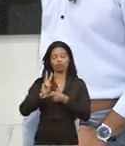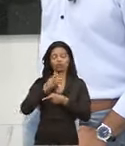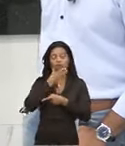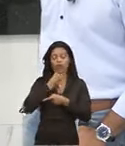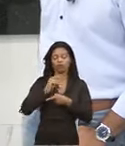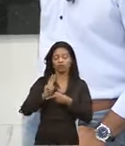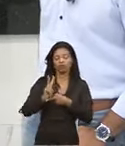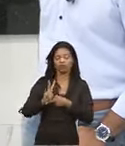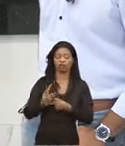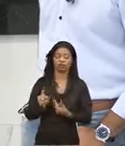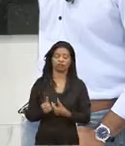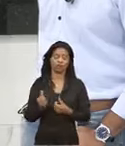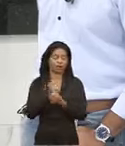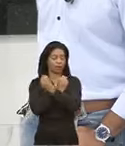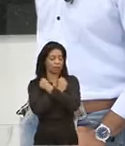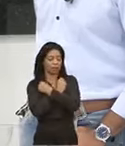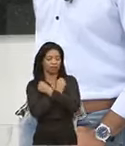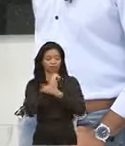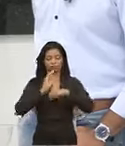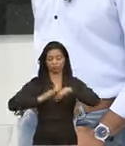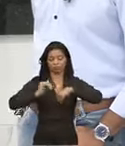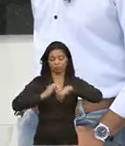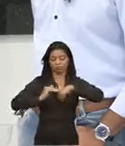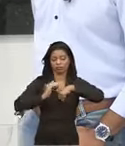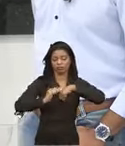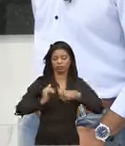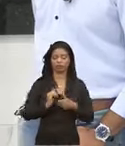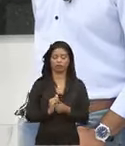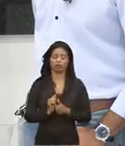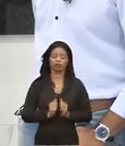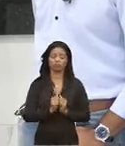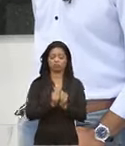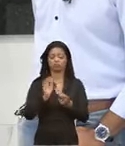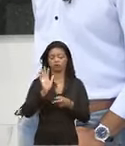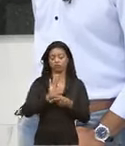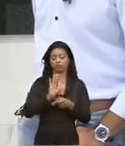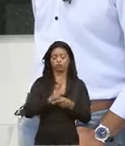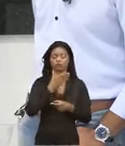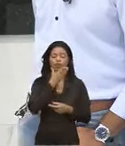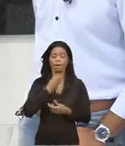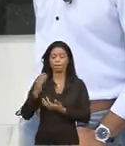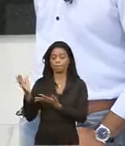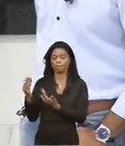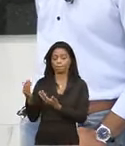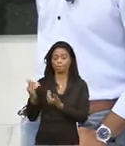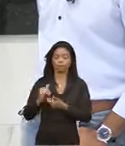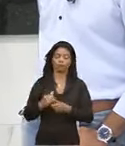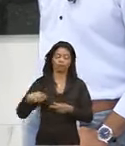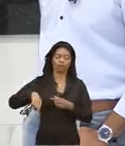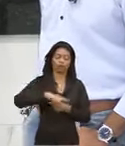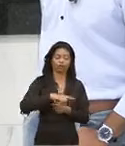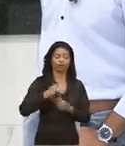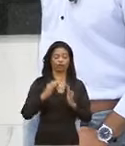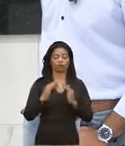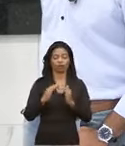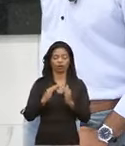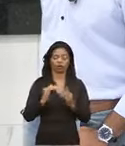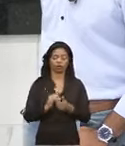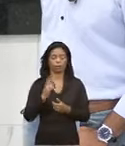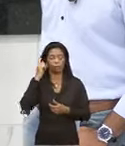em abraçar, em acolher esse jovem e saiu de asa pensando no seu futuro para fazer sua prova do